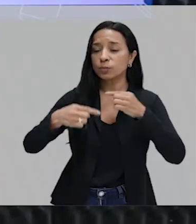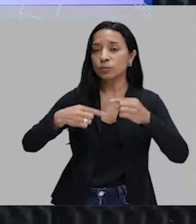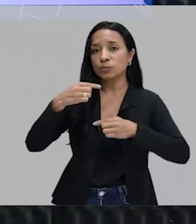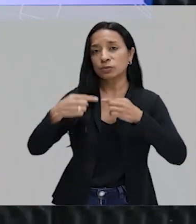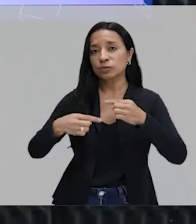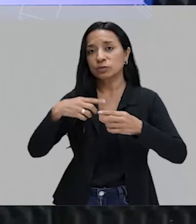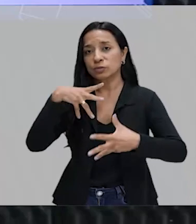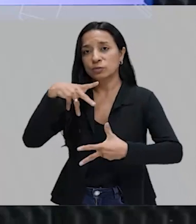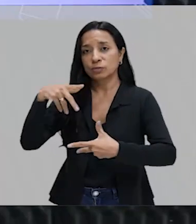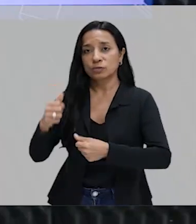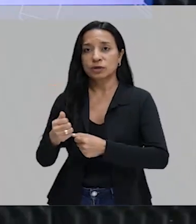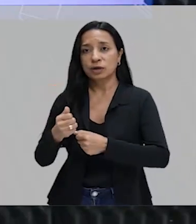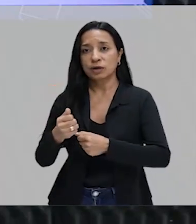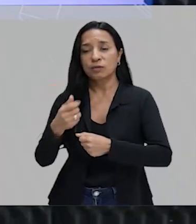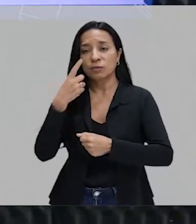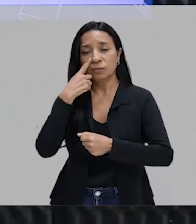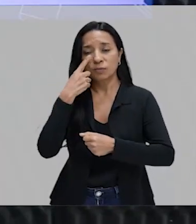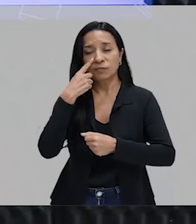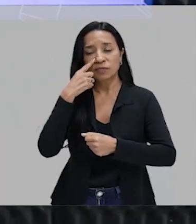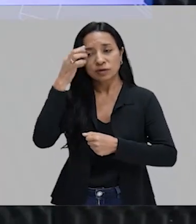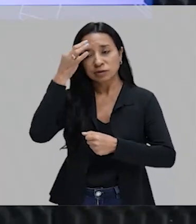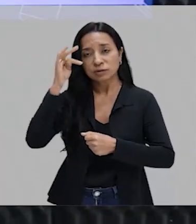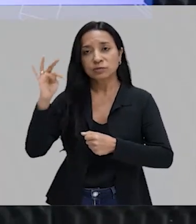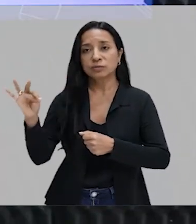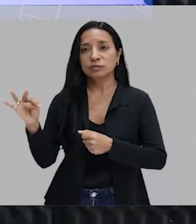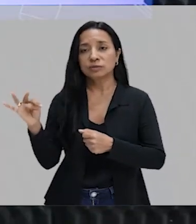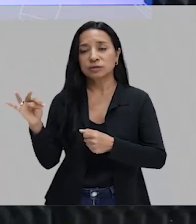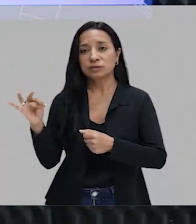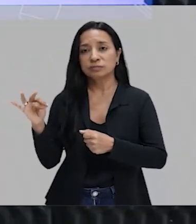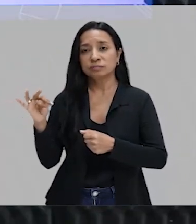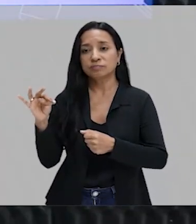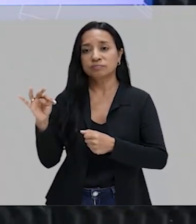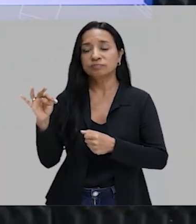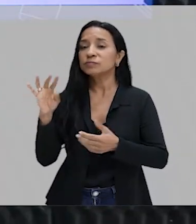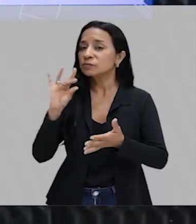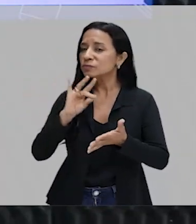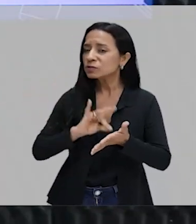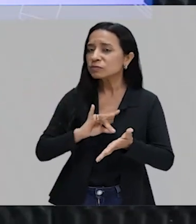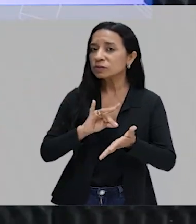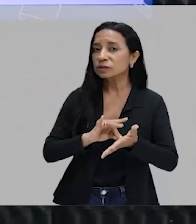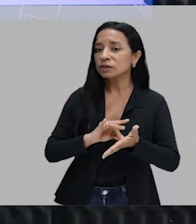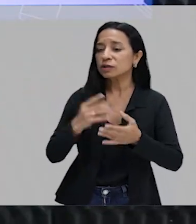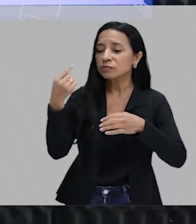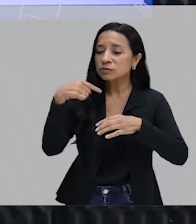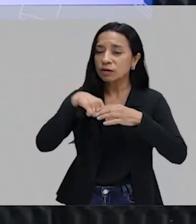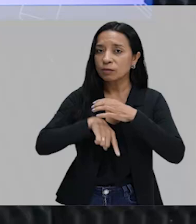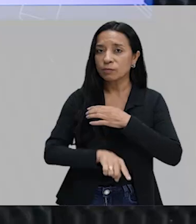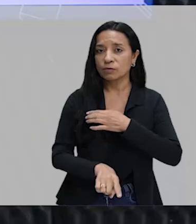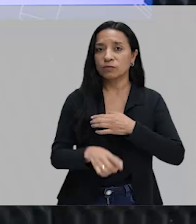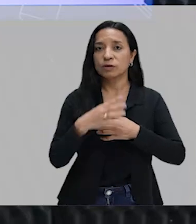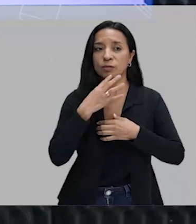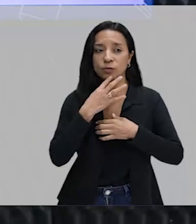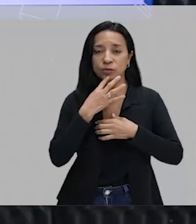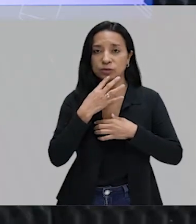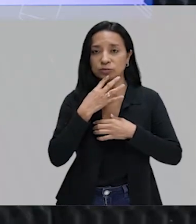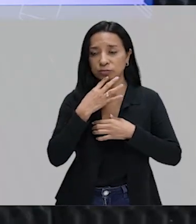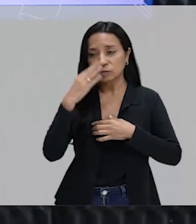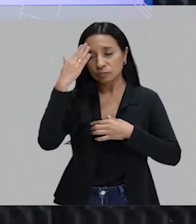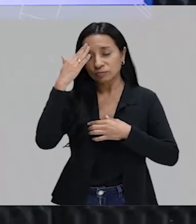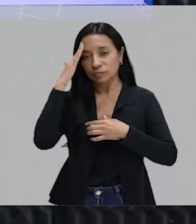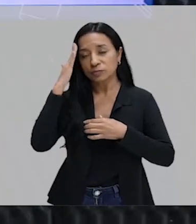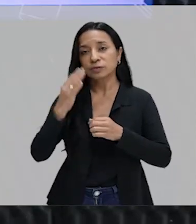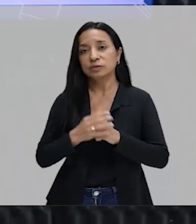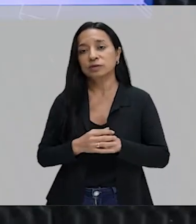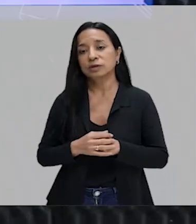uma olhada lá na parte teórica, que com certeza vai gabaritar ainda mais você a ter o